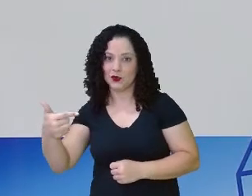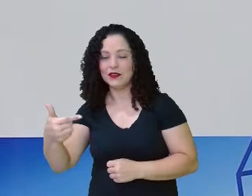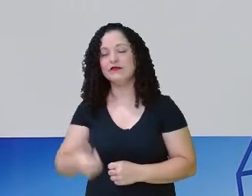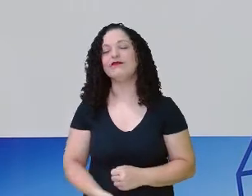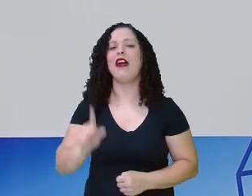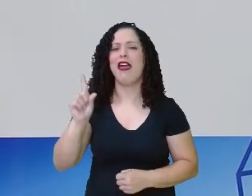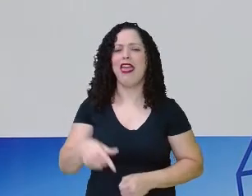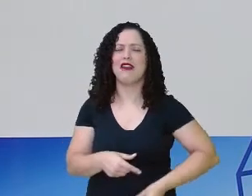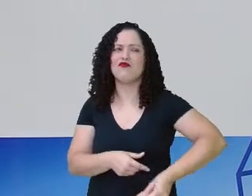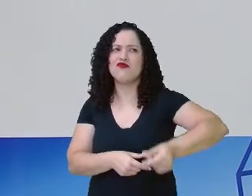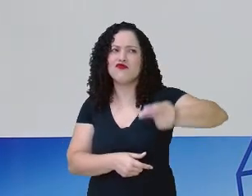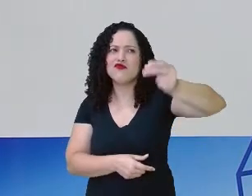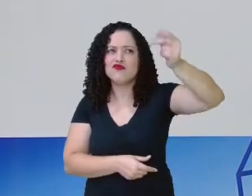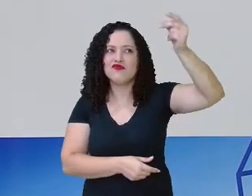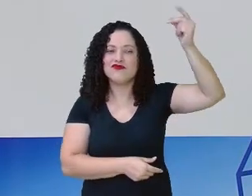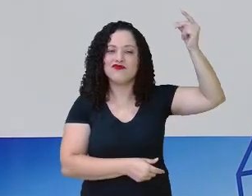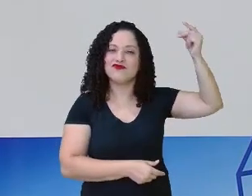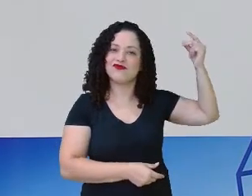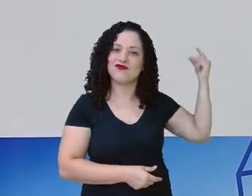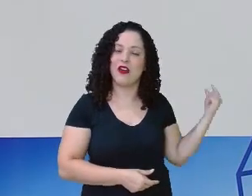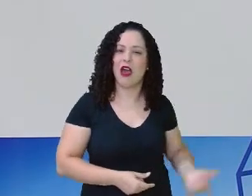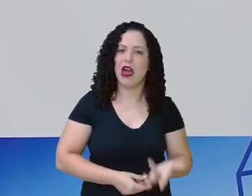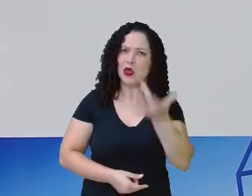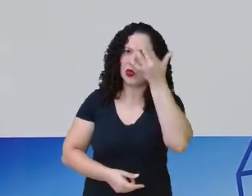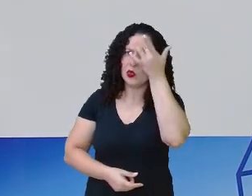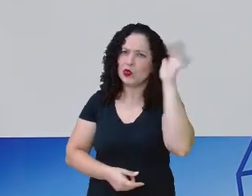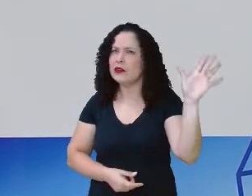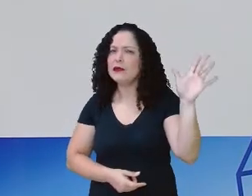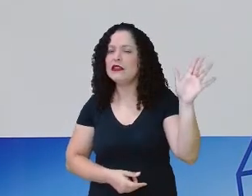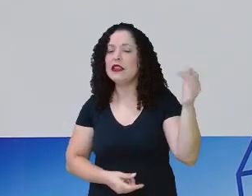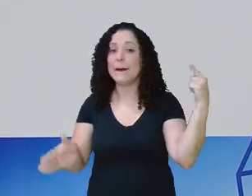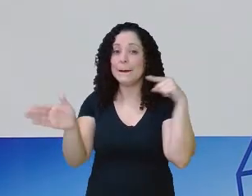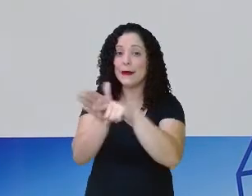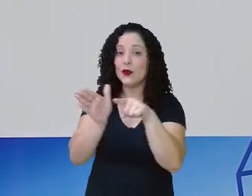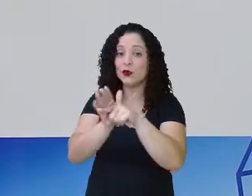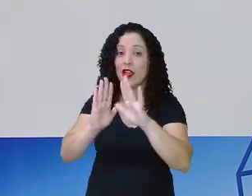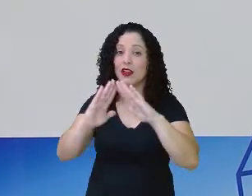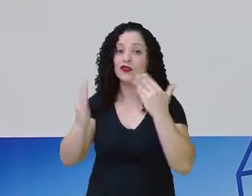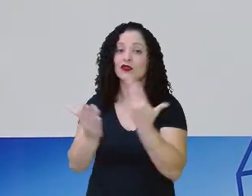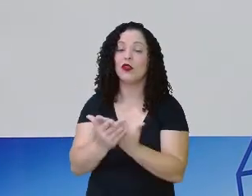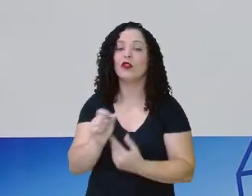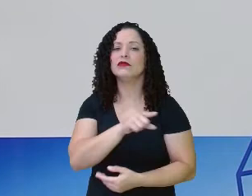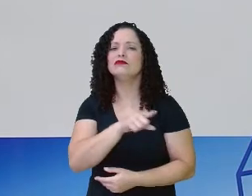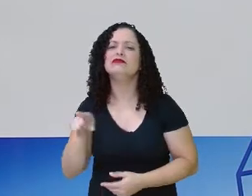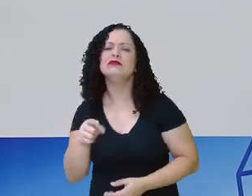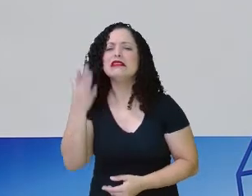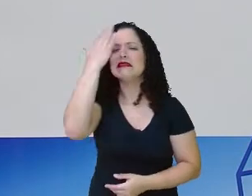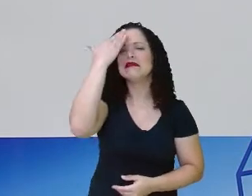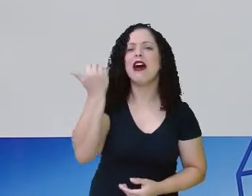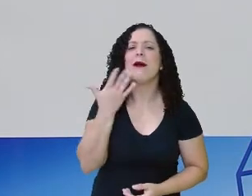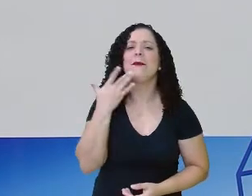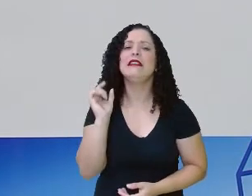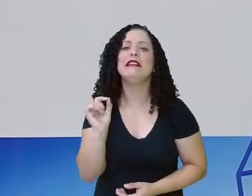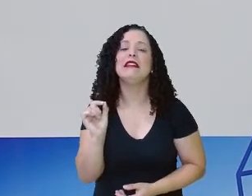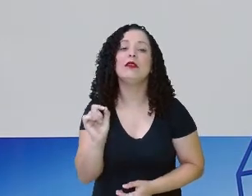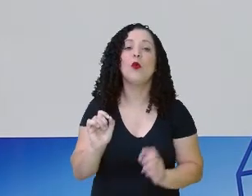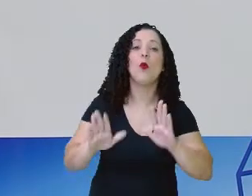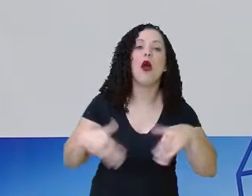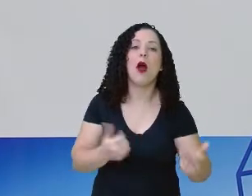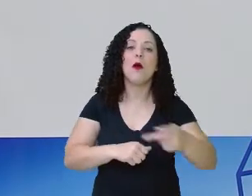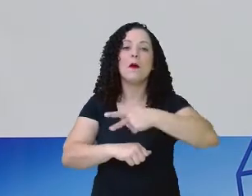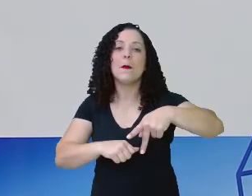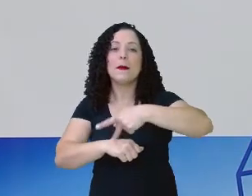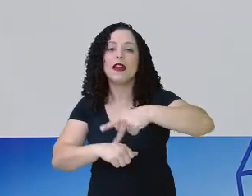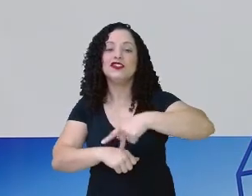tá certo? Bem antigo. E eu não sabia se... Pergunta lá na escola hoje quem é que sabe a origem de Branca de Neve. Eu acho que ninguém que